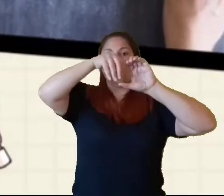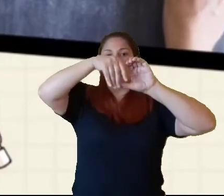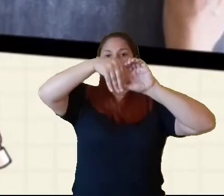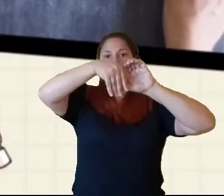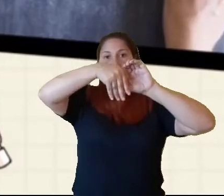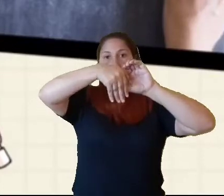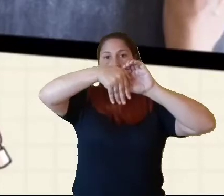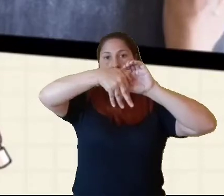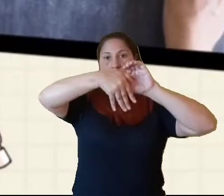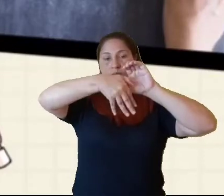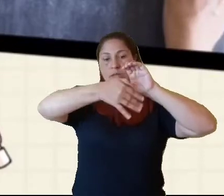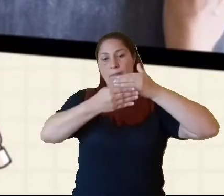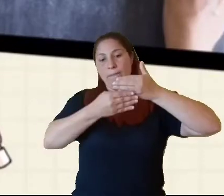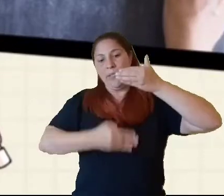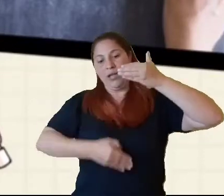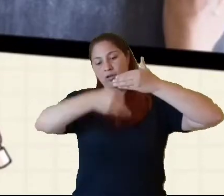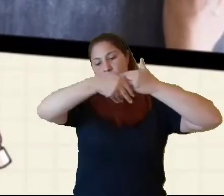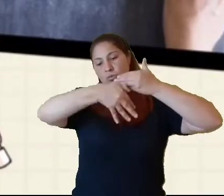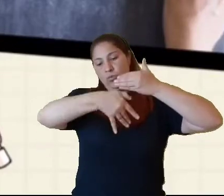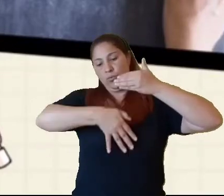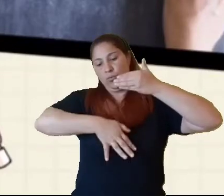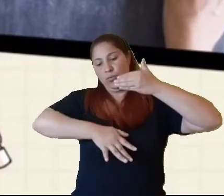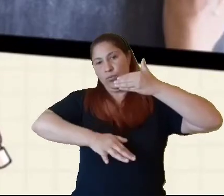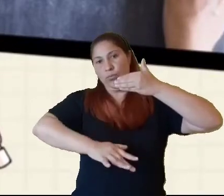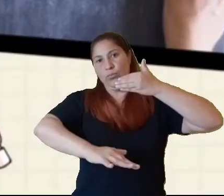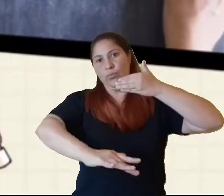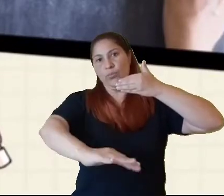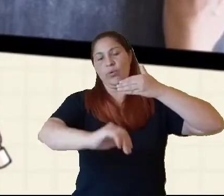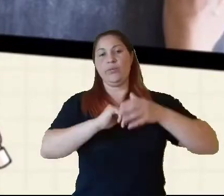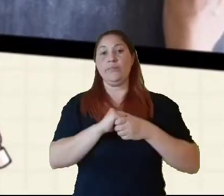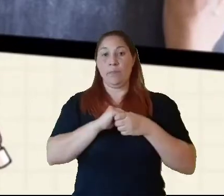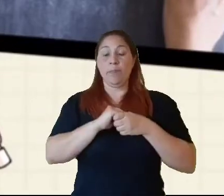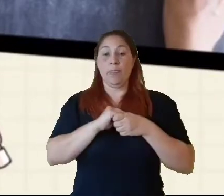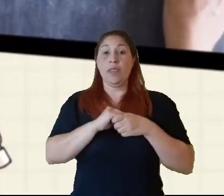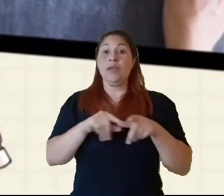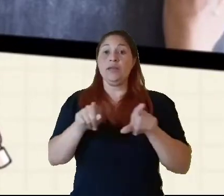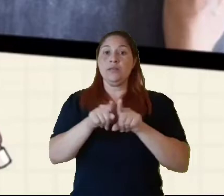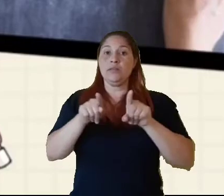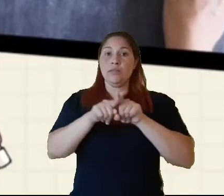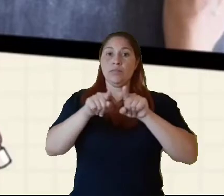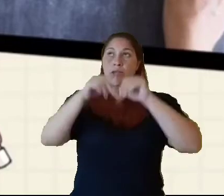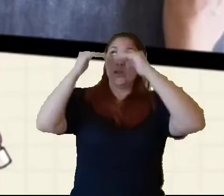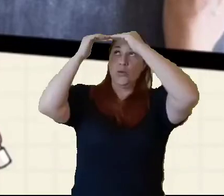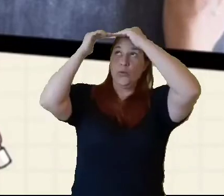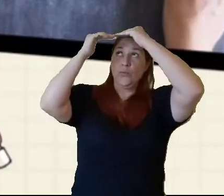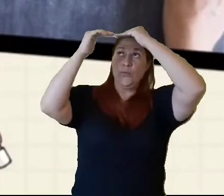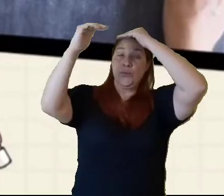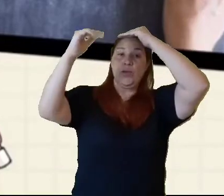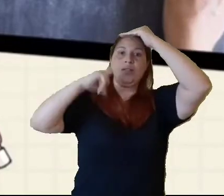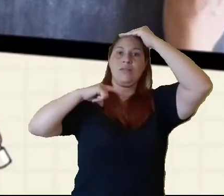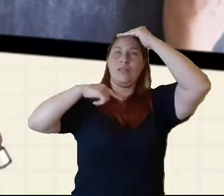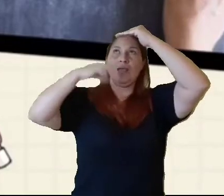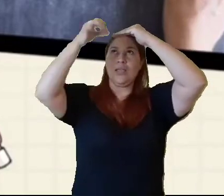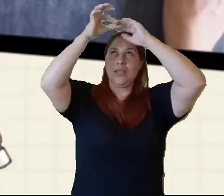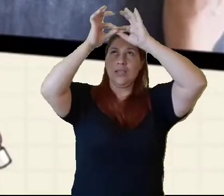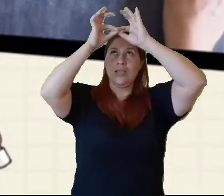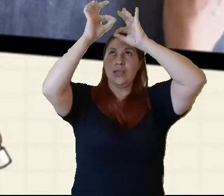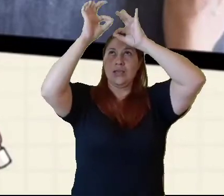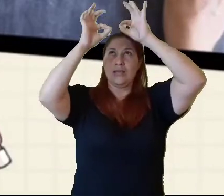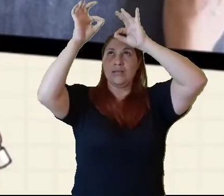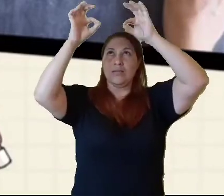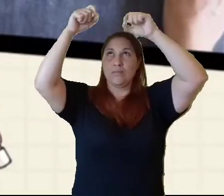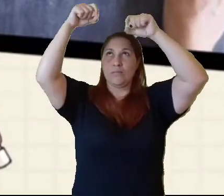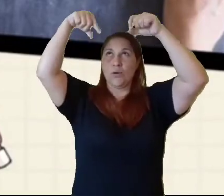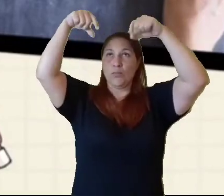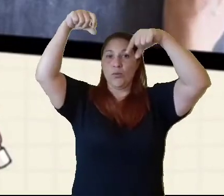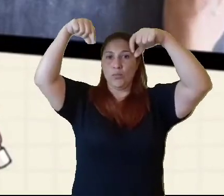ficam um pouco cheias. A laje também. De metro em metro ali tem uma rachadura com uma goteira que está sendo